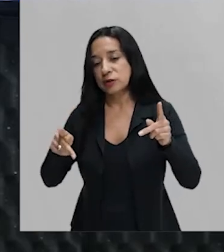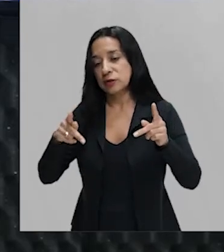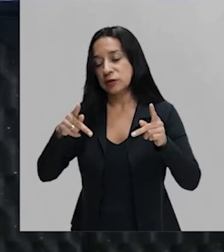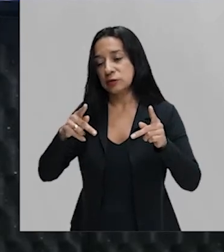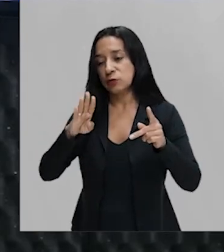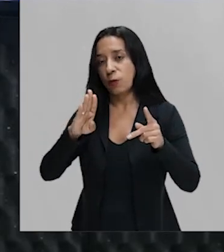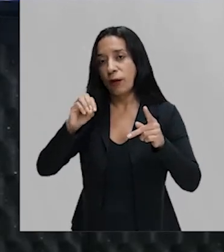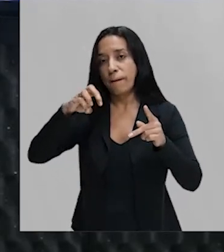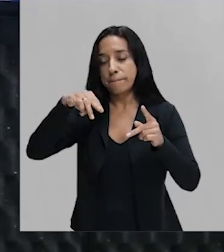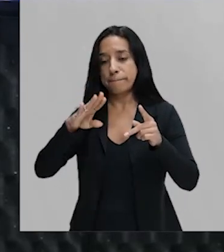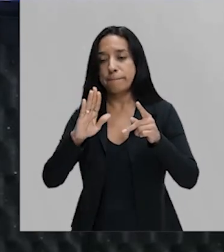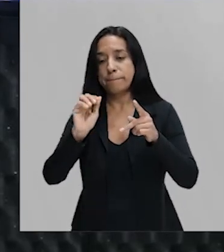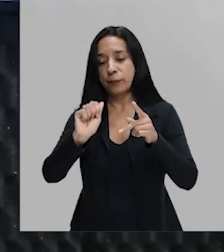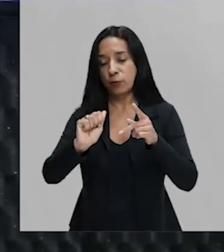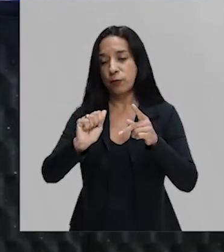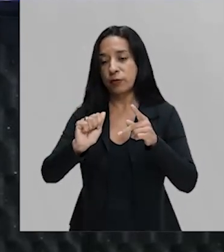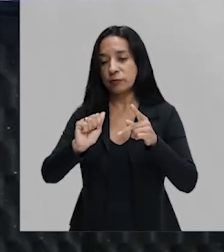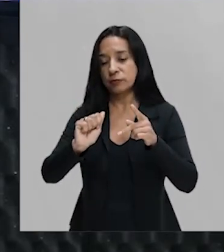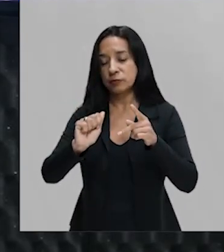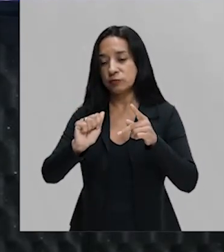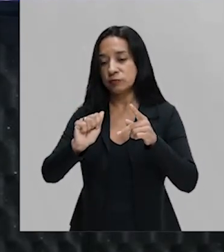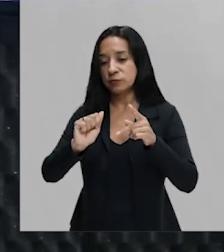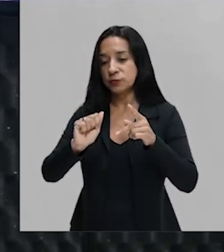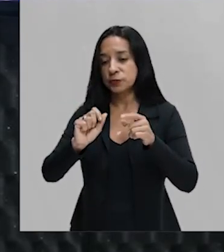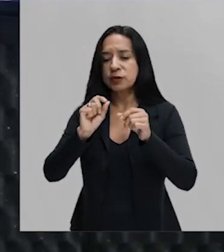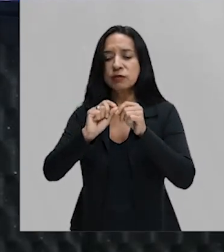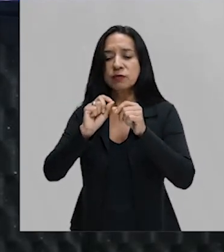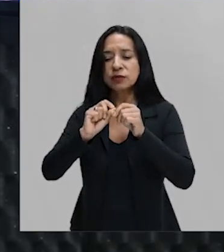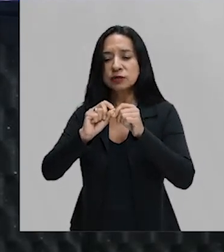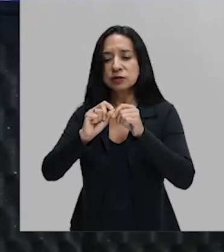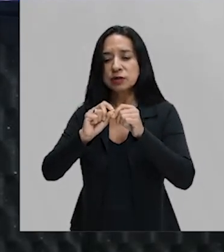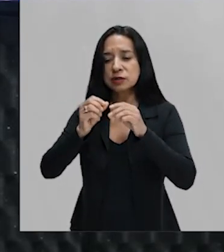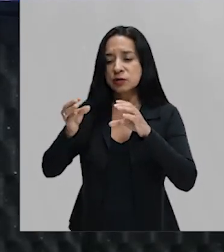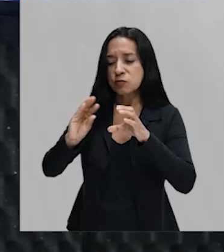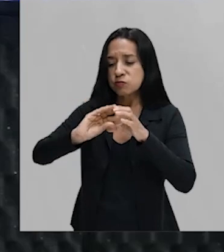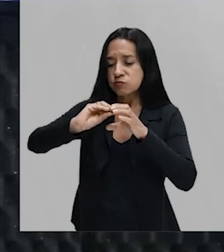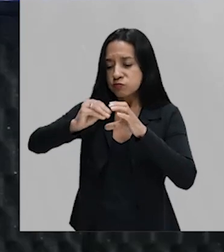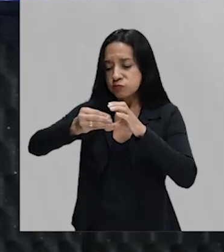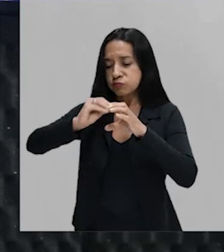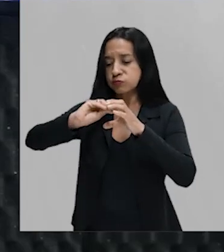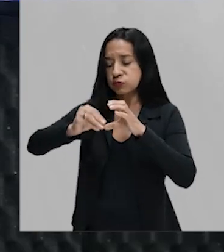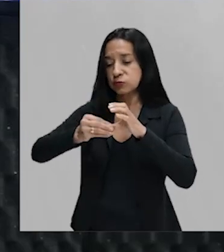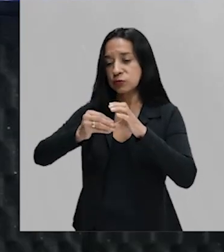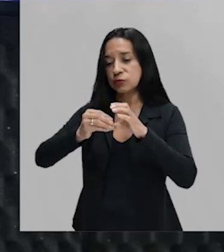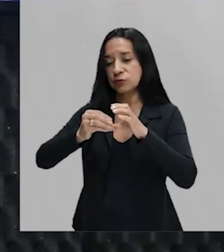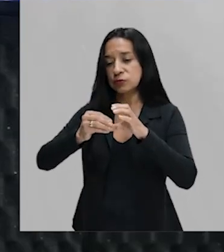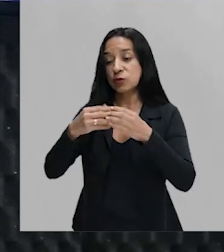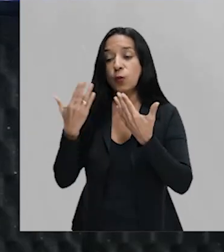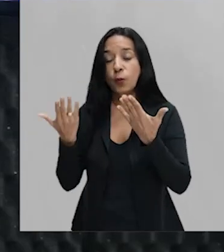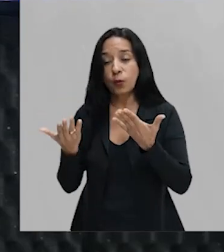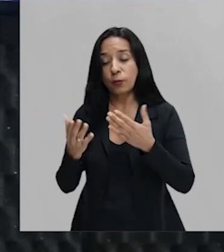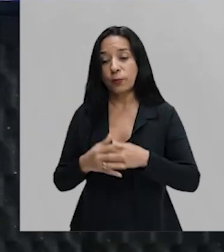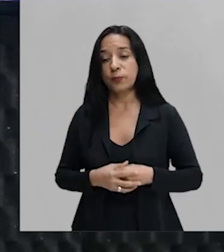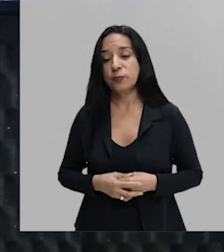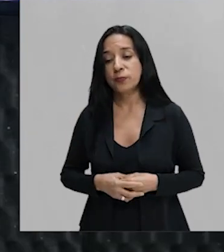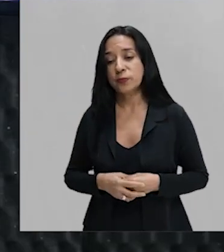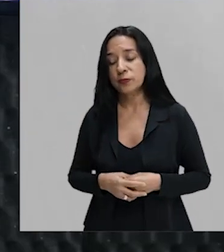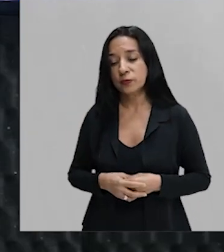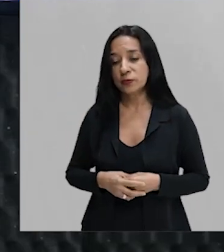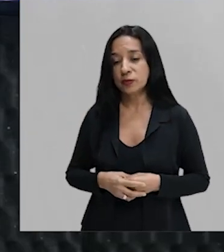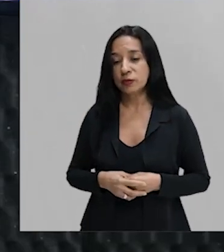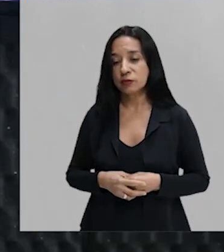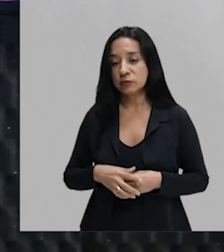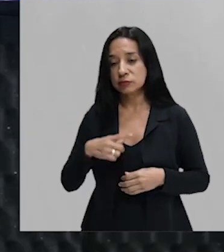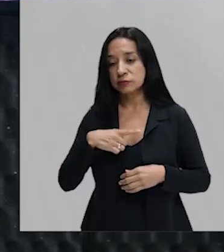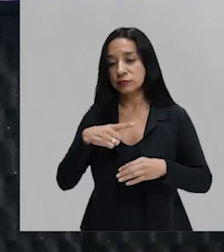de sódio e potássio, que vai fazer esse processo aí de transporte. Então, vamos lá. Nós temos aqui uma